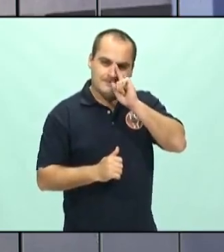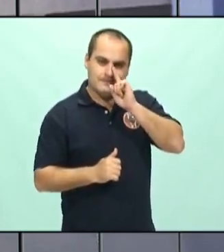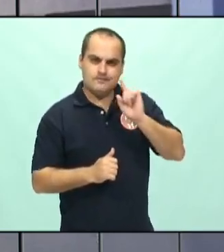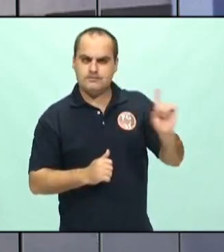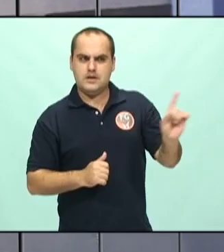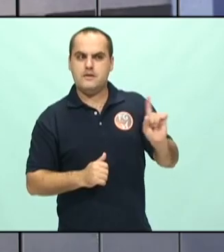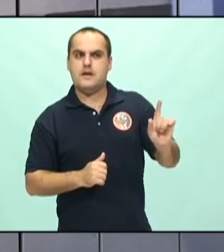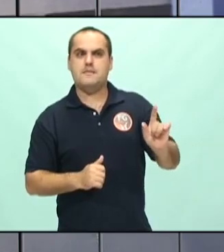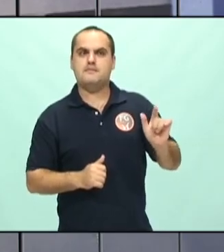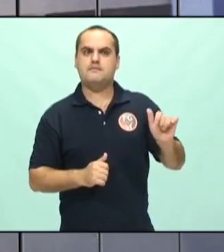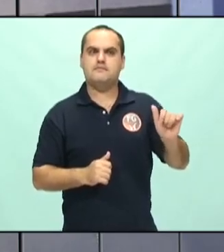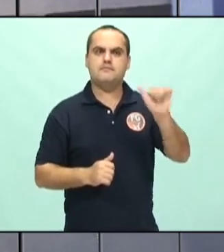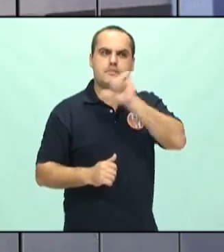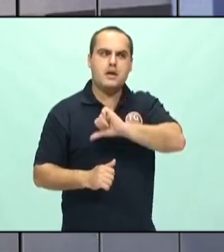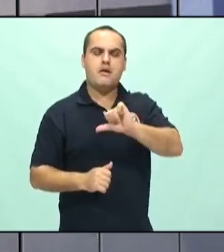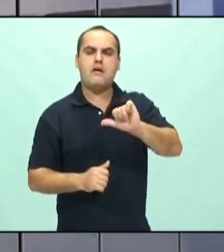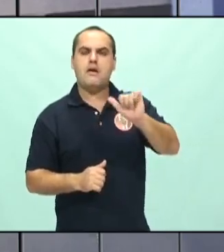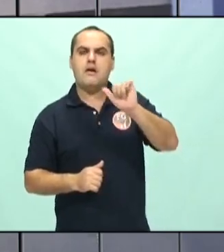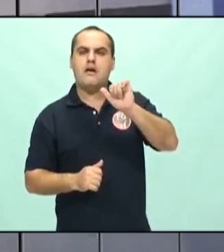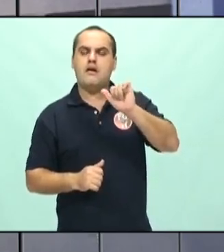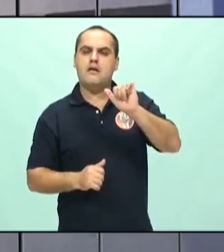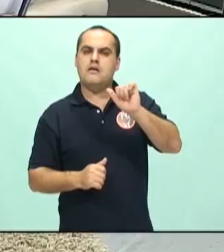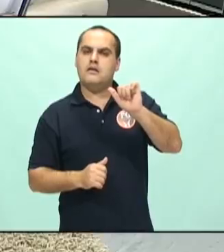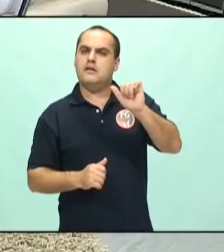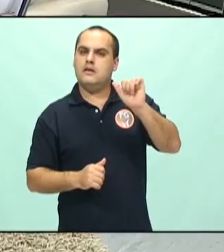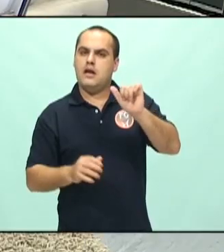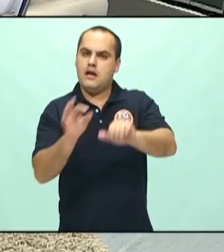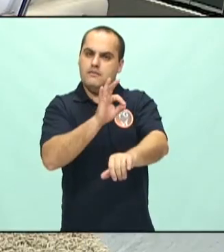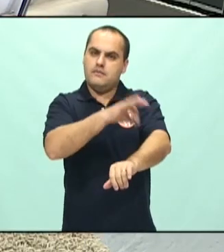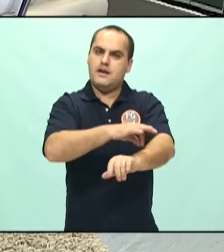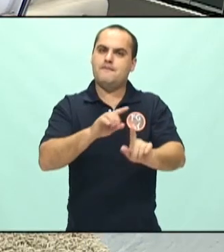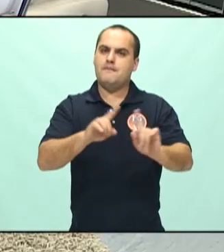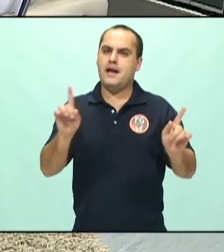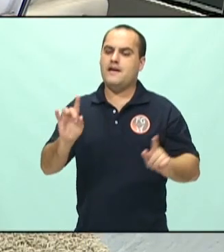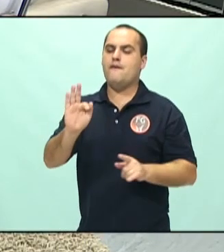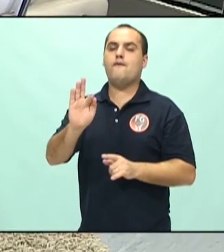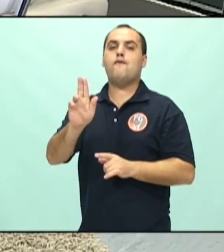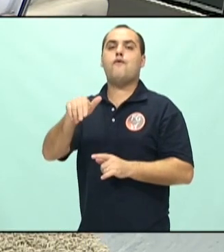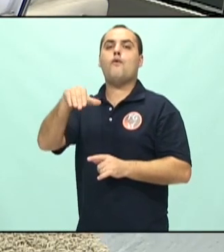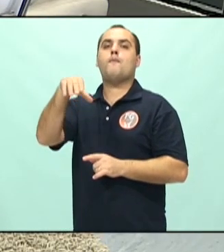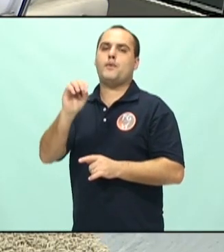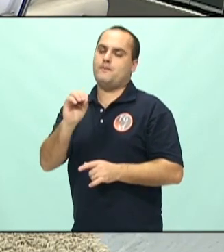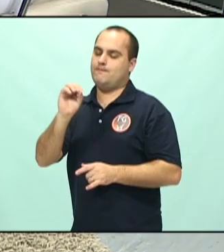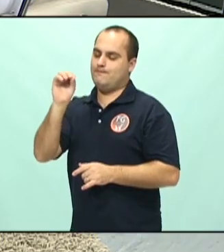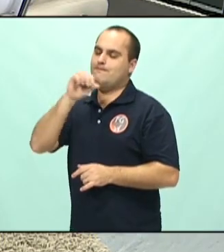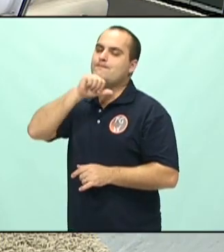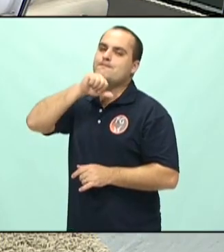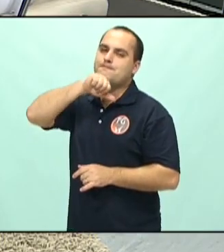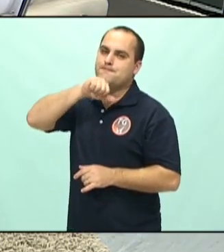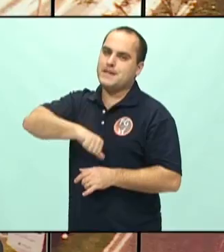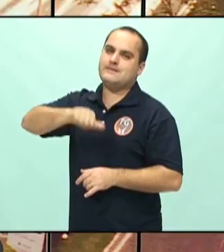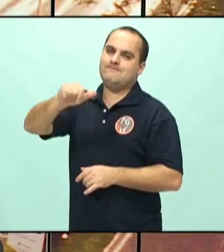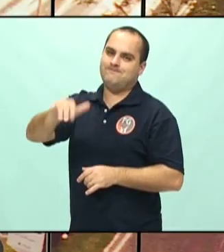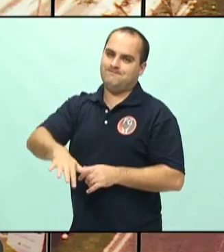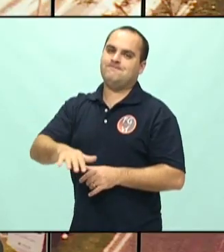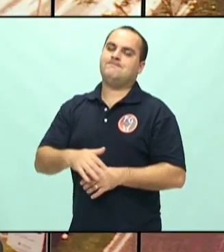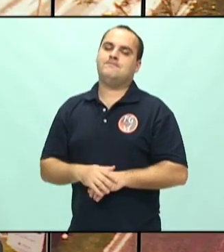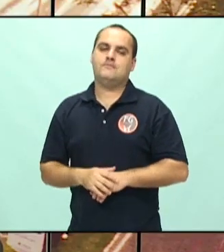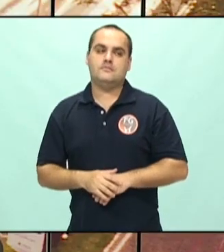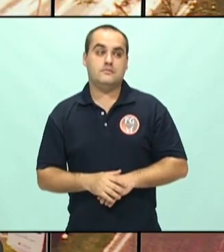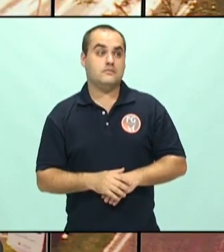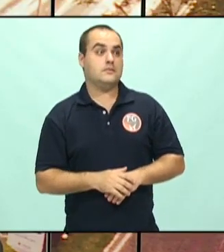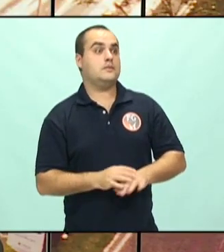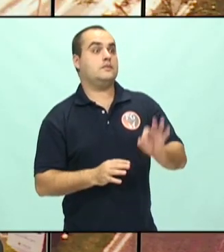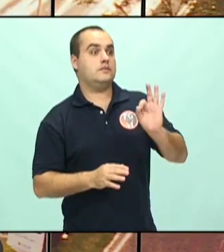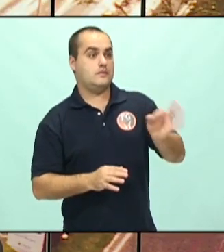agressivas abelha mais o pior do fundo então essas regiões aí que o senhor fala então por por essa